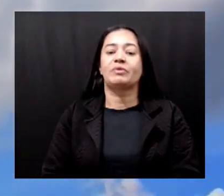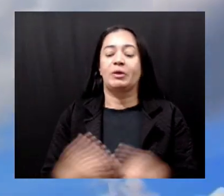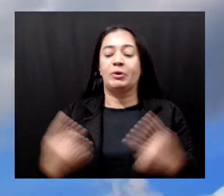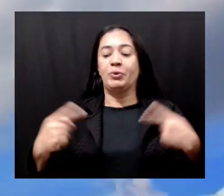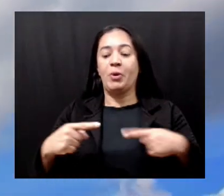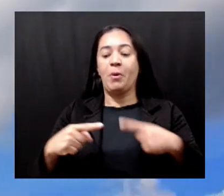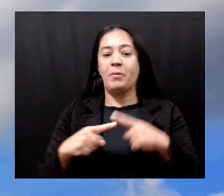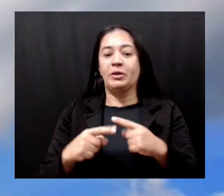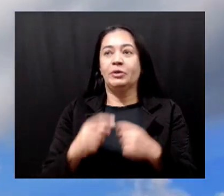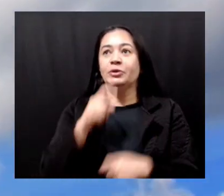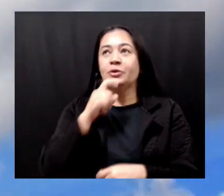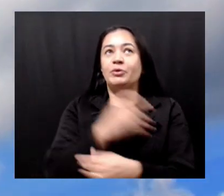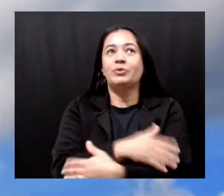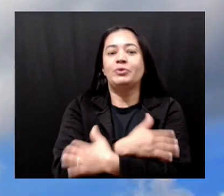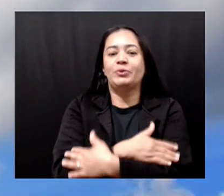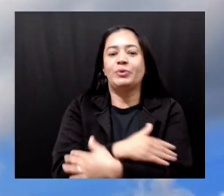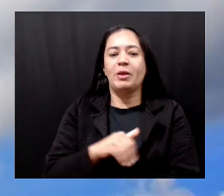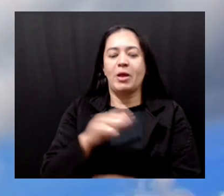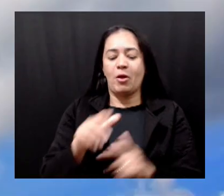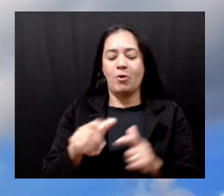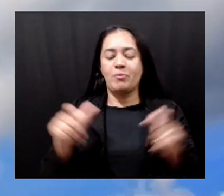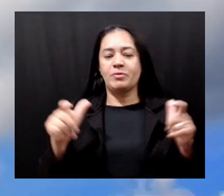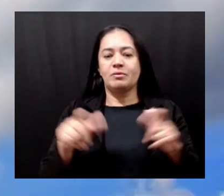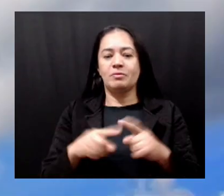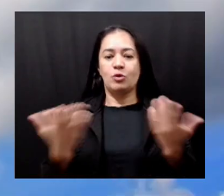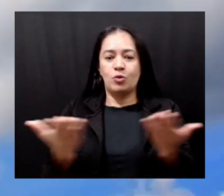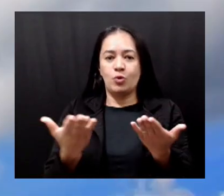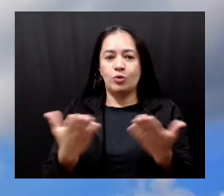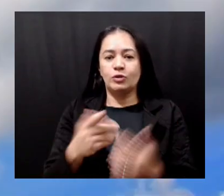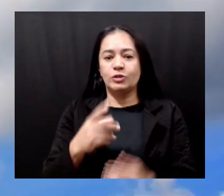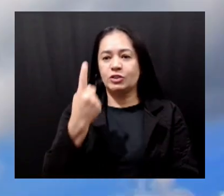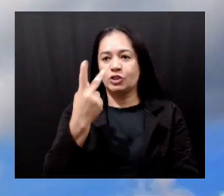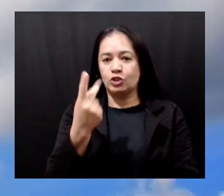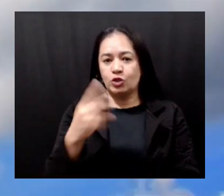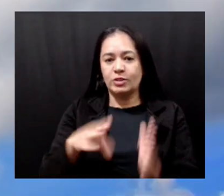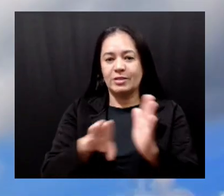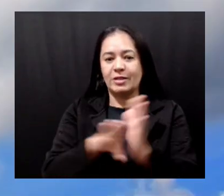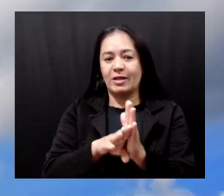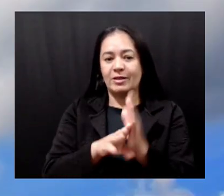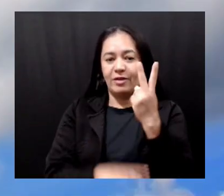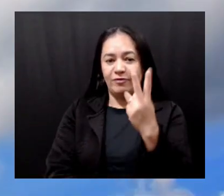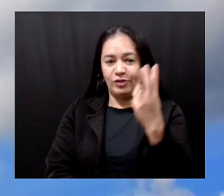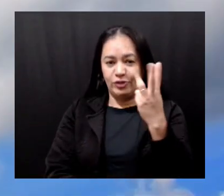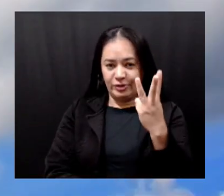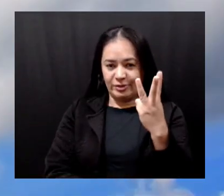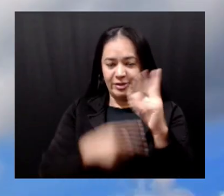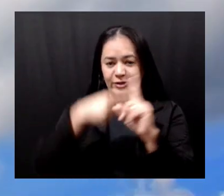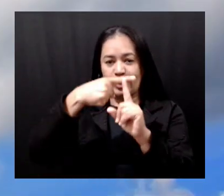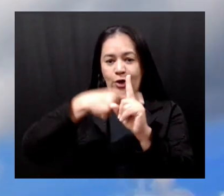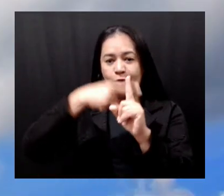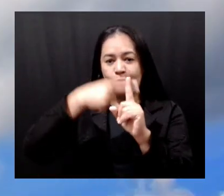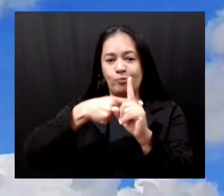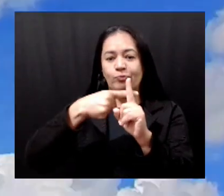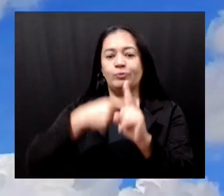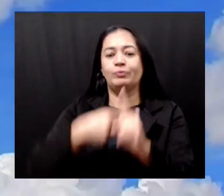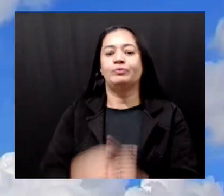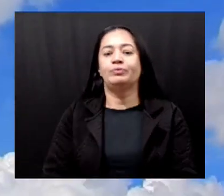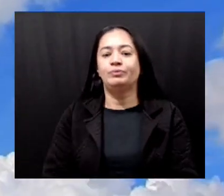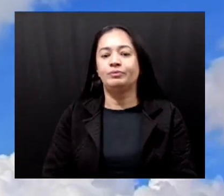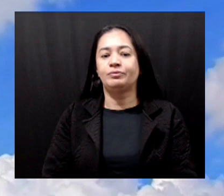mais intenso. Mas hoje então a mínima foi de 12, máxima de 23, a previsão indica ventos à